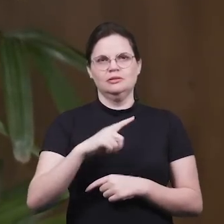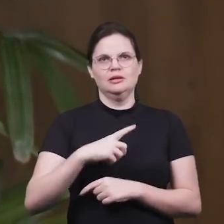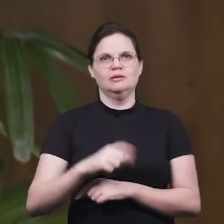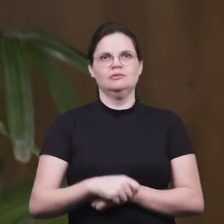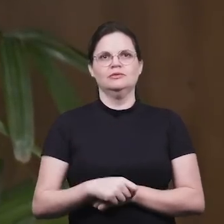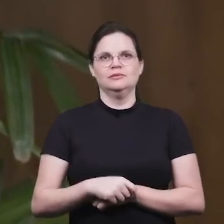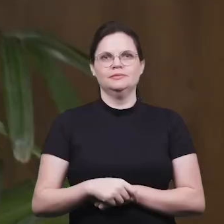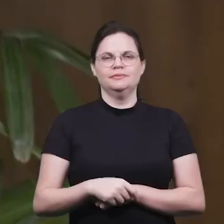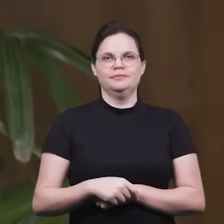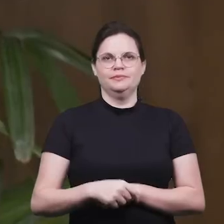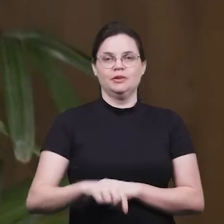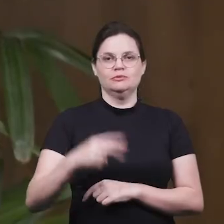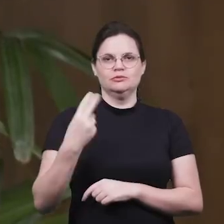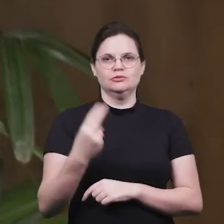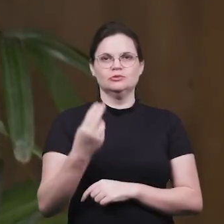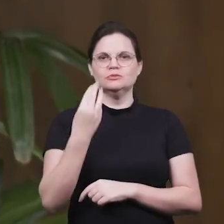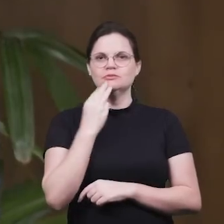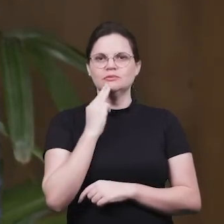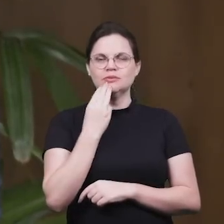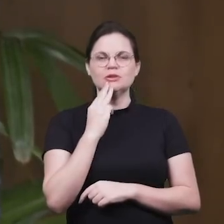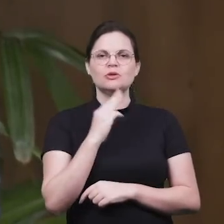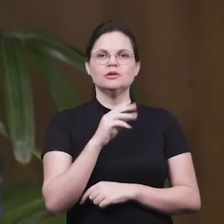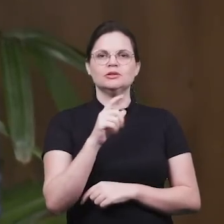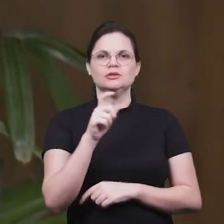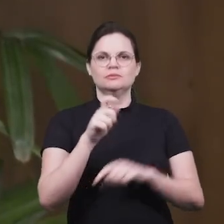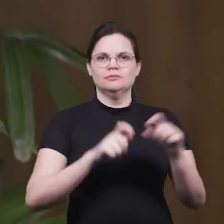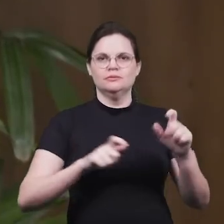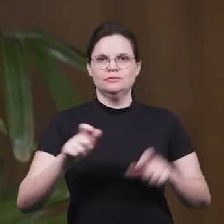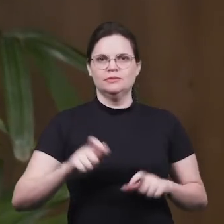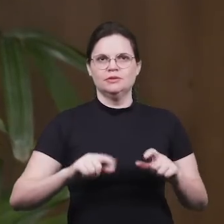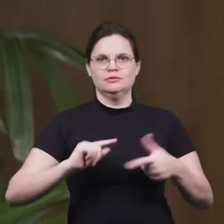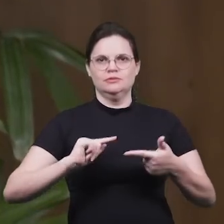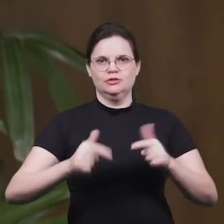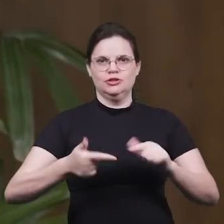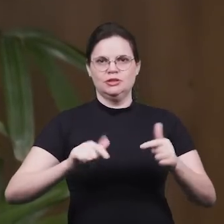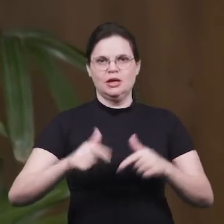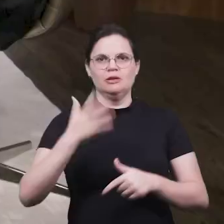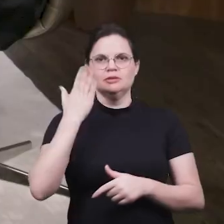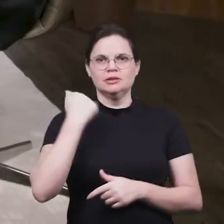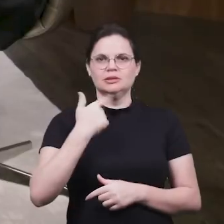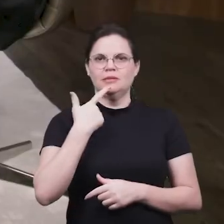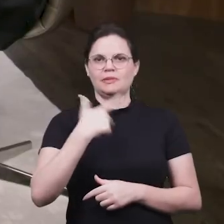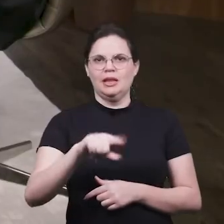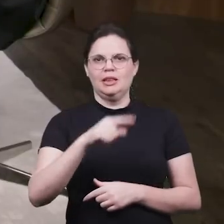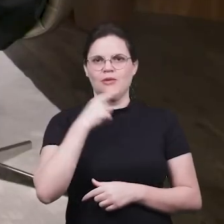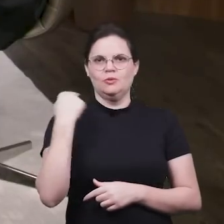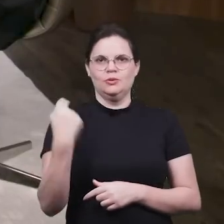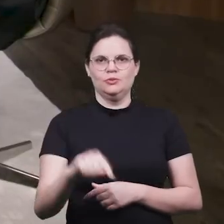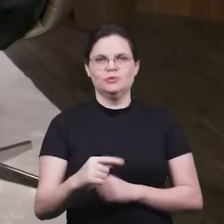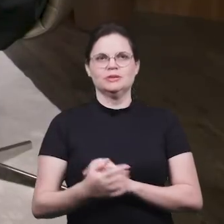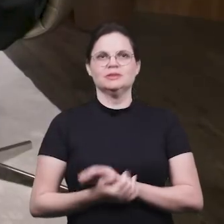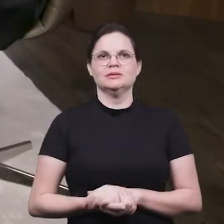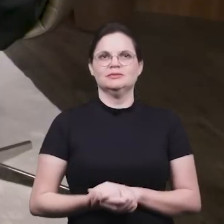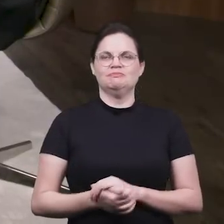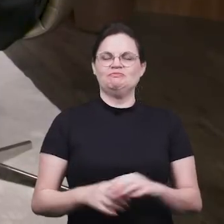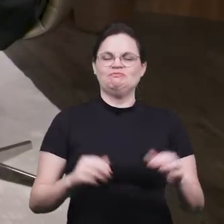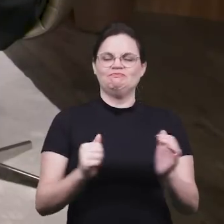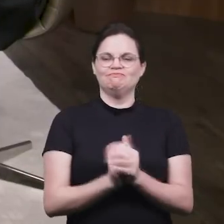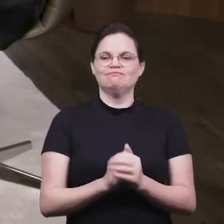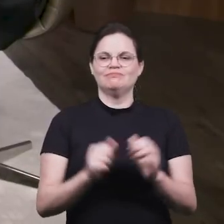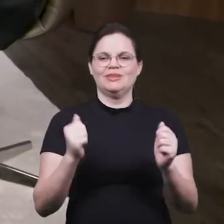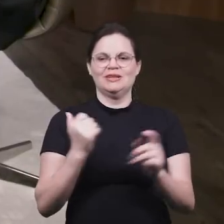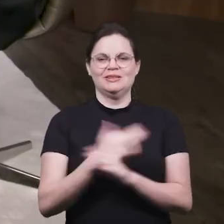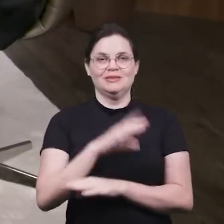milhões de cidadãos de Israel que falam russo, idioma russo. Glória a Deus,